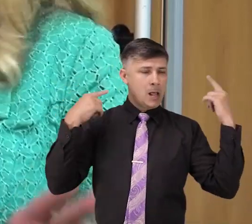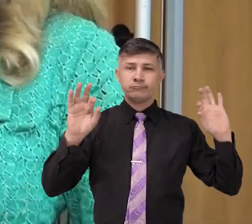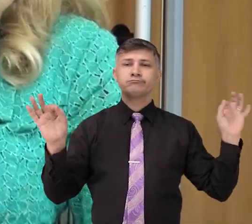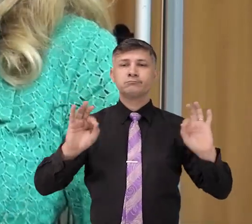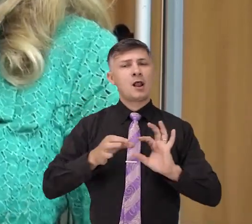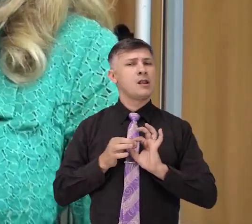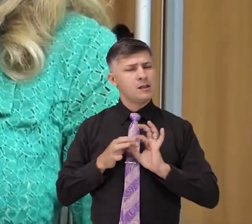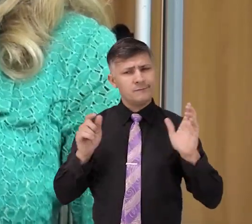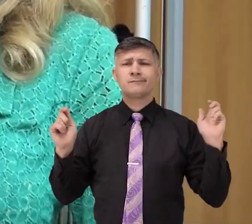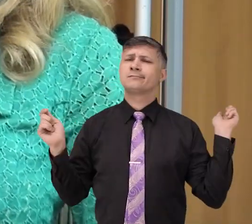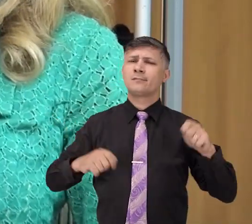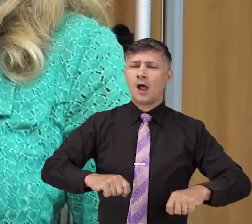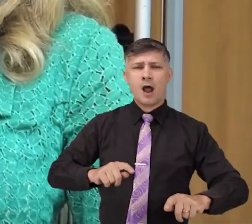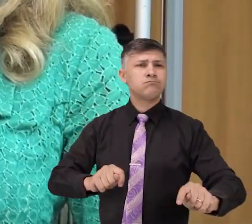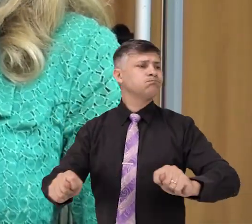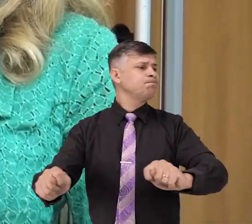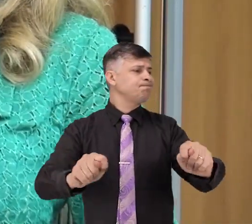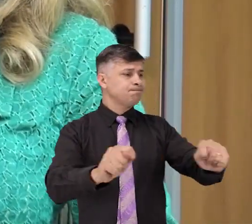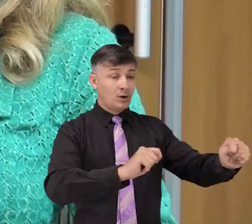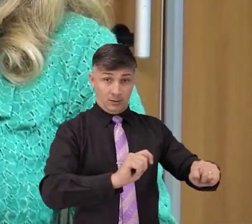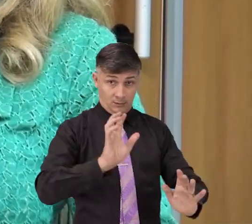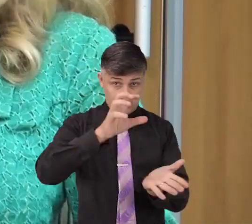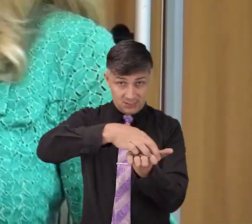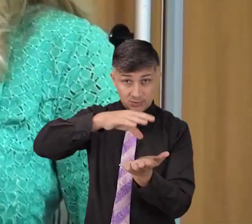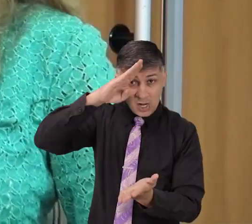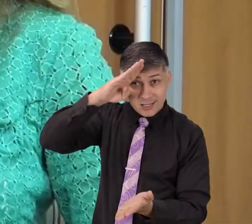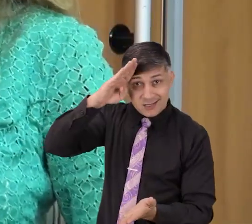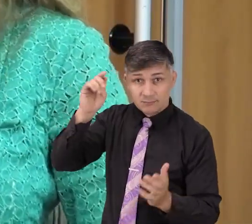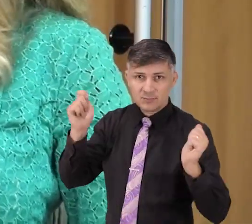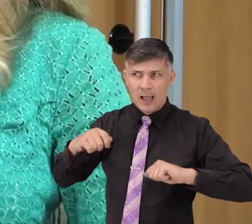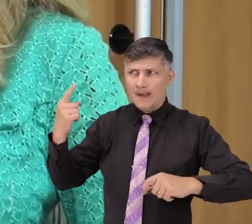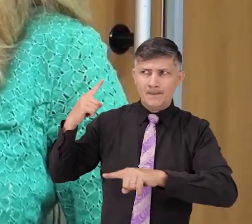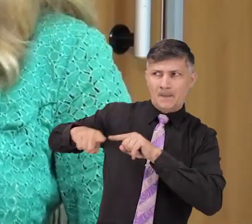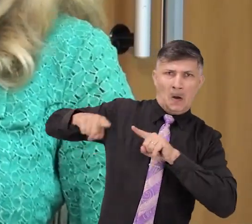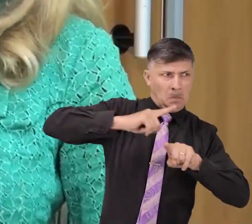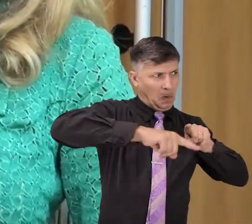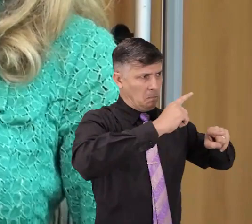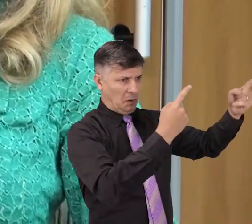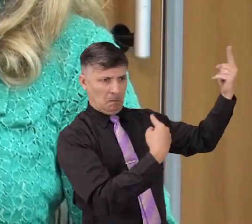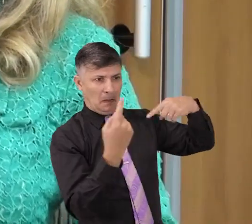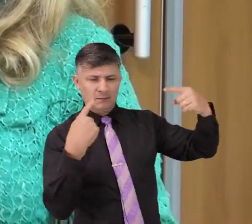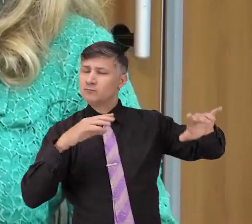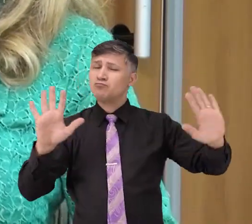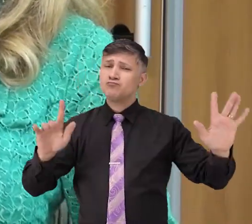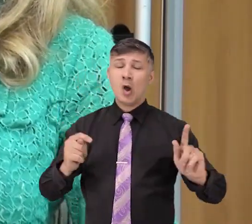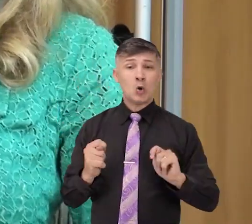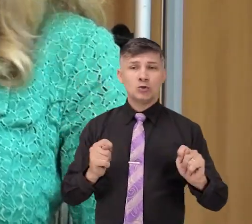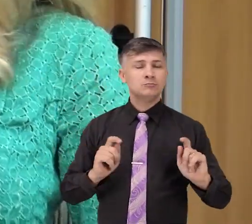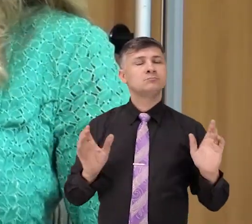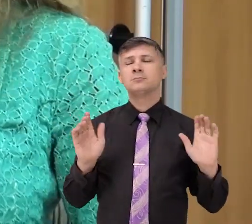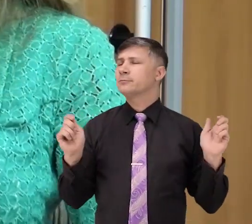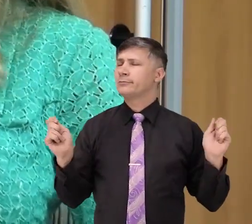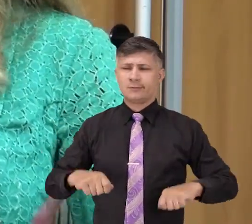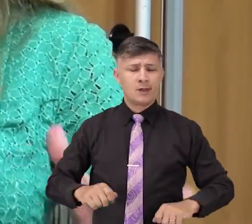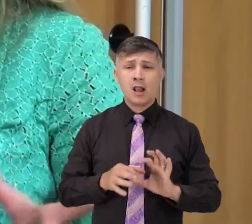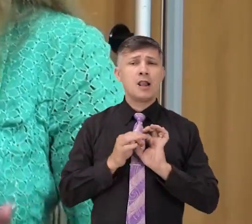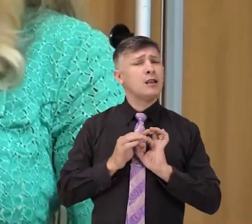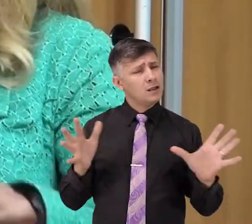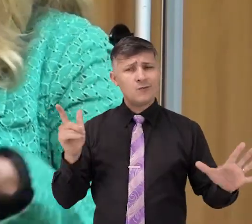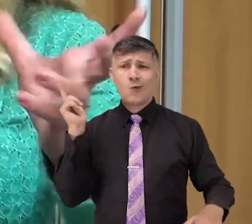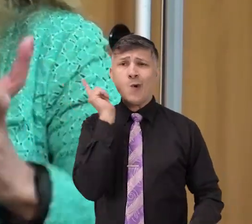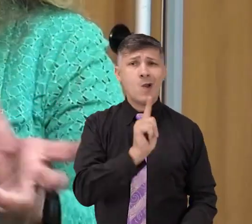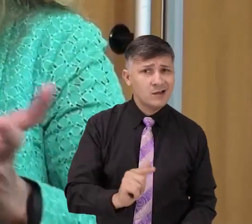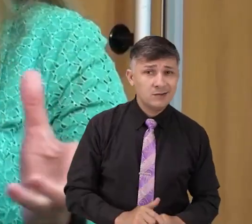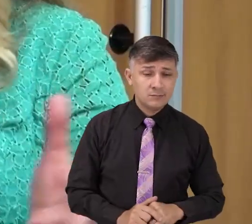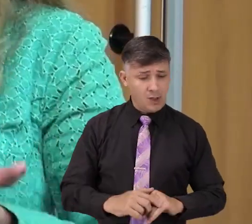Né? Sem maiores censuras ou, enfim, né, controles ou, enfim,